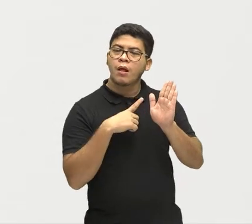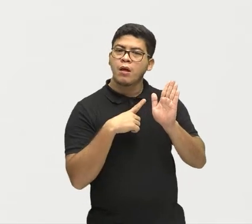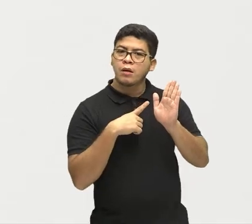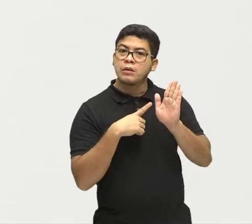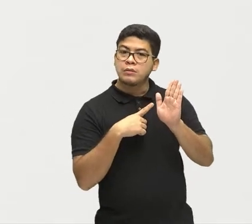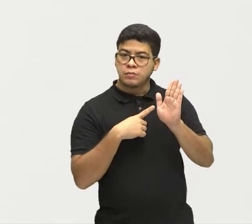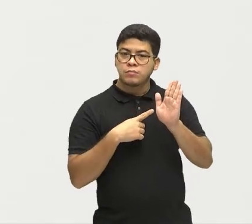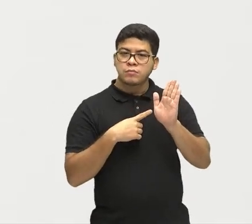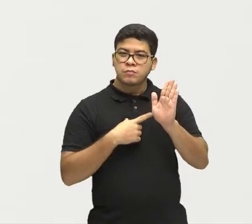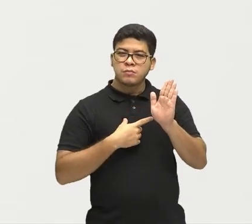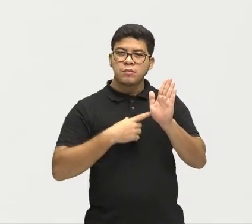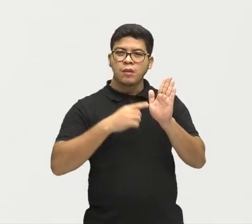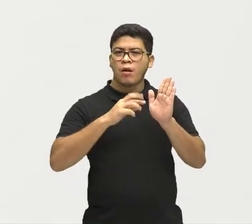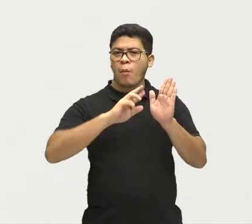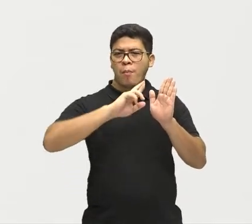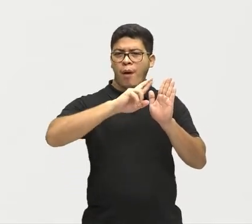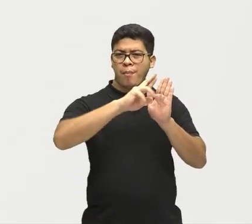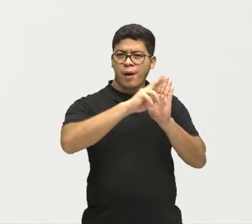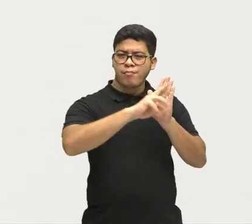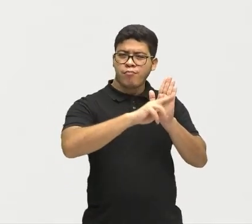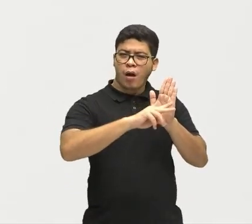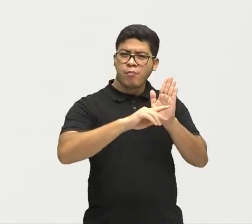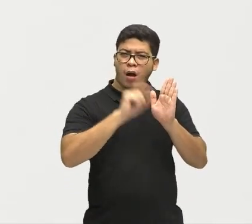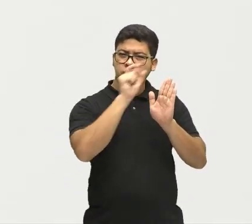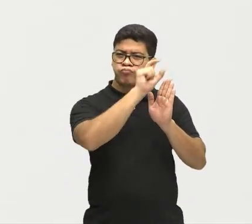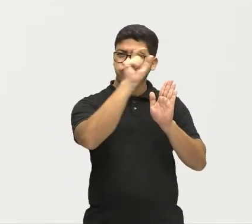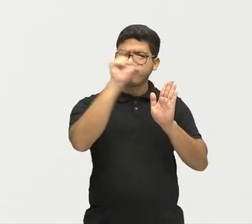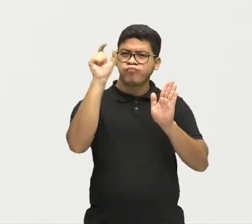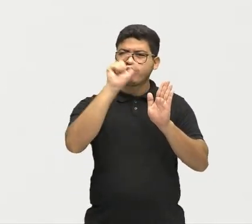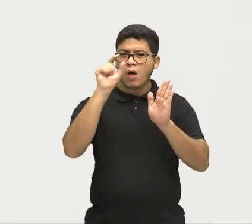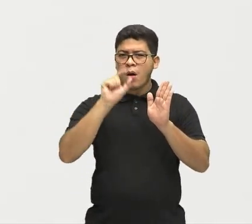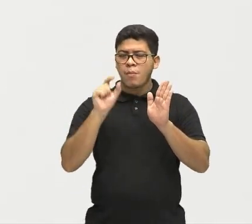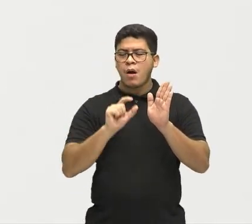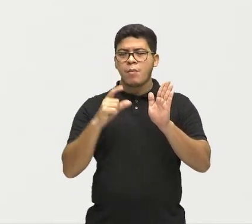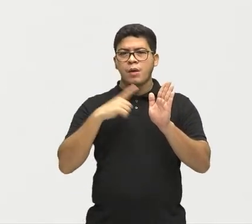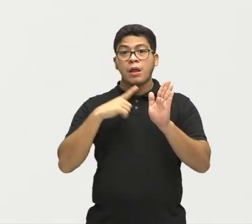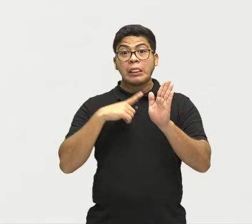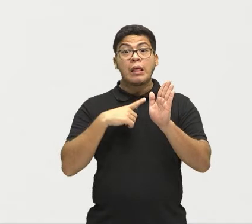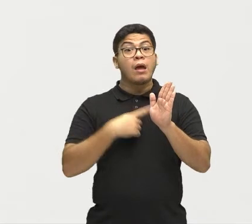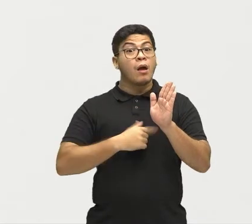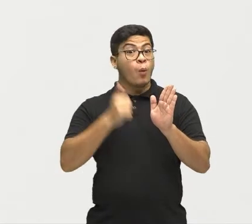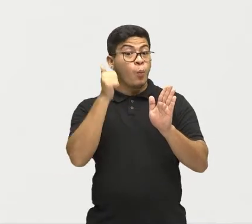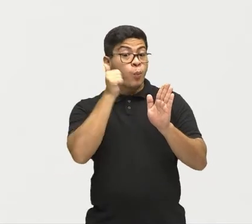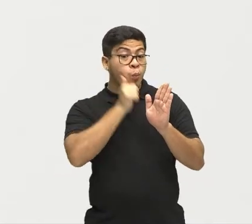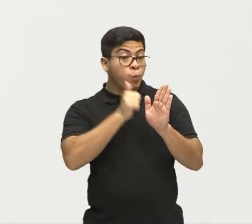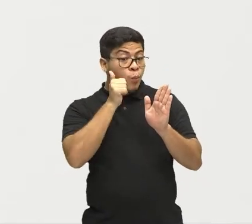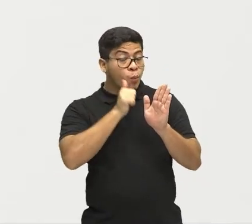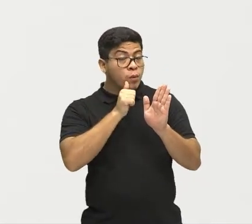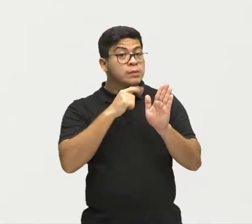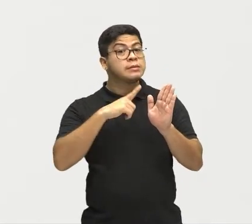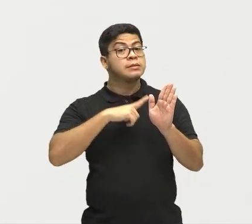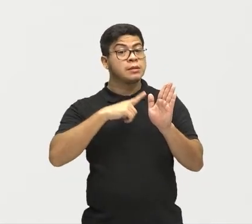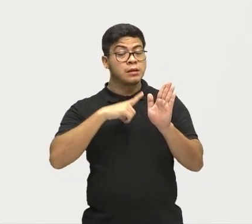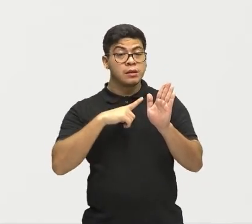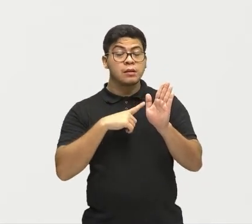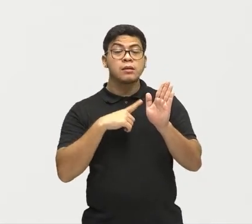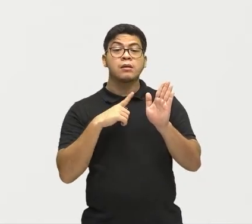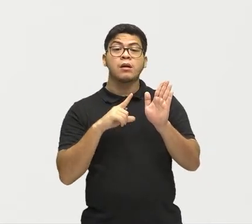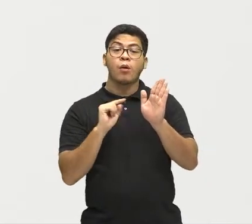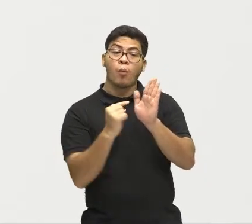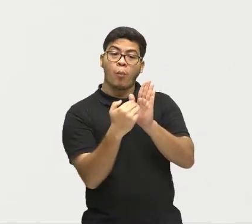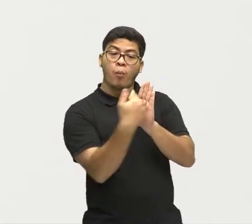ó, estilete, estigma. Você tem a parte feminina e essa parte